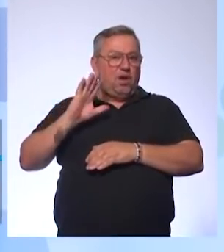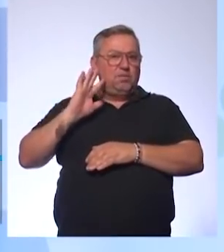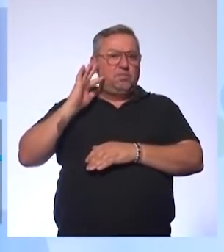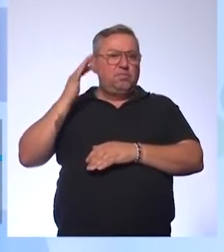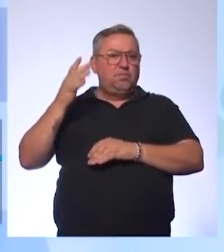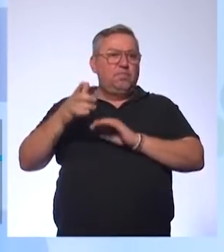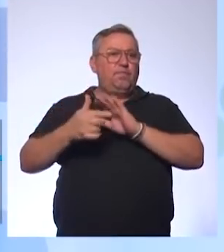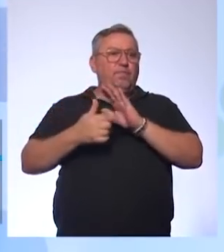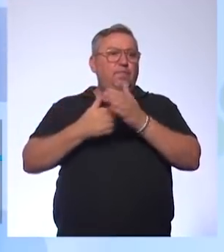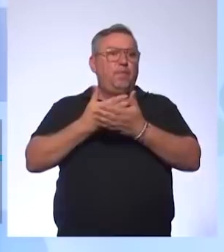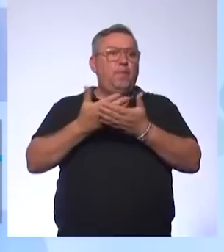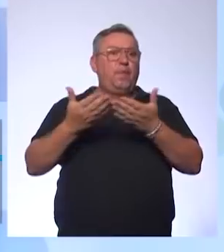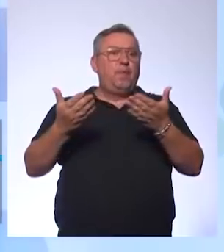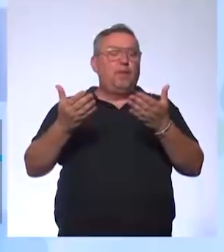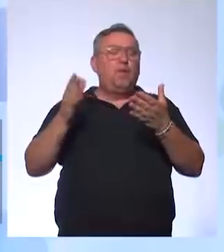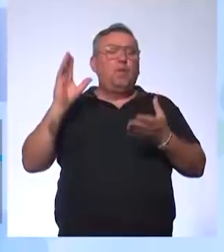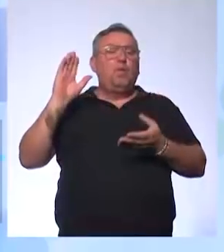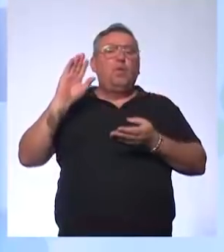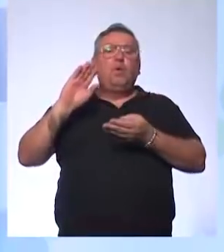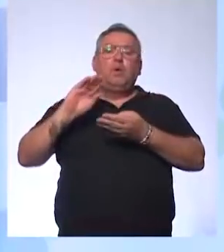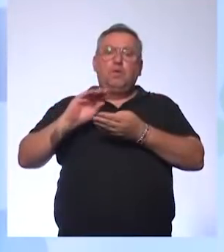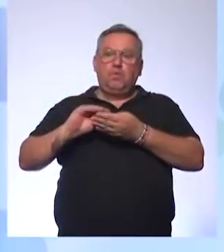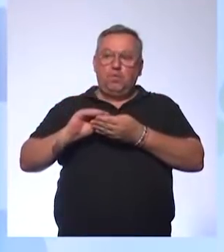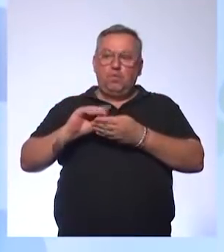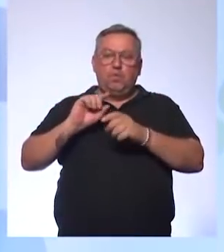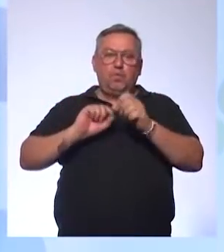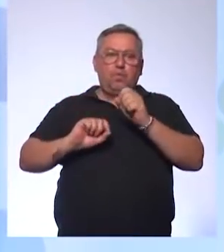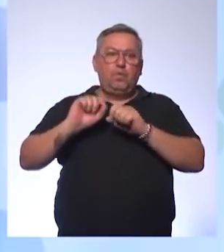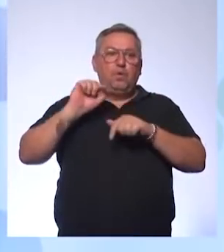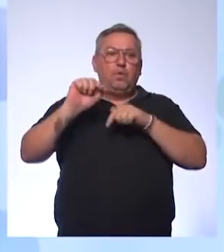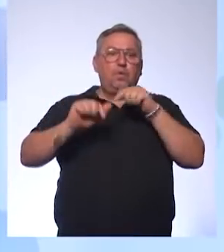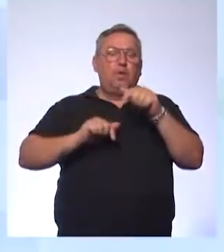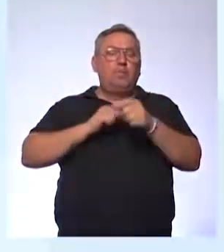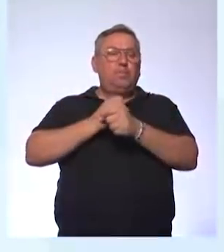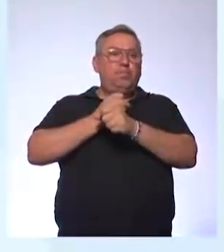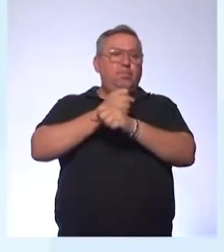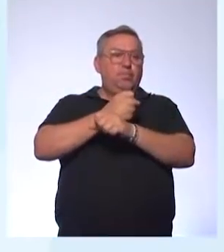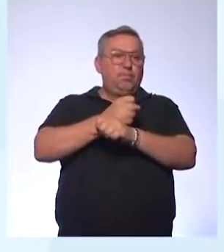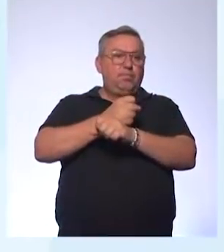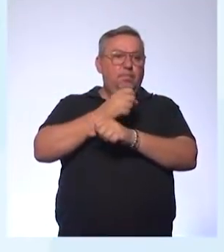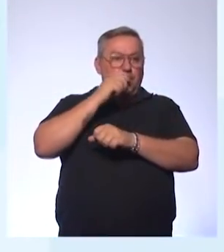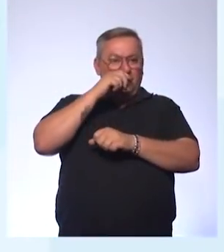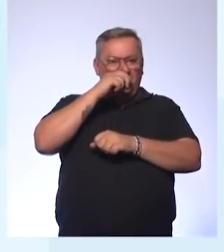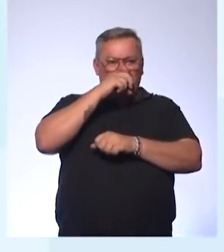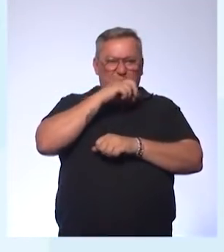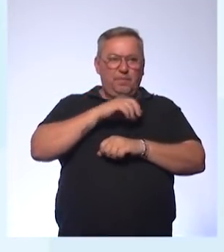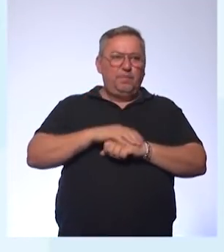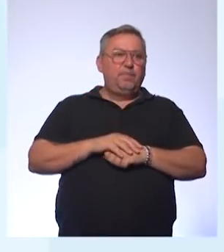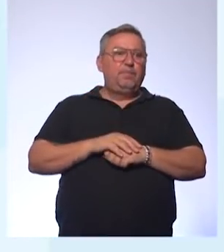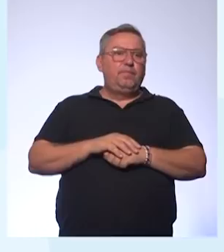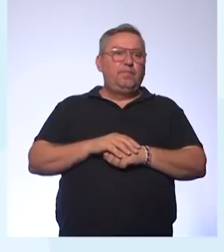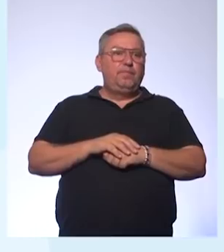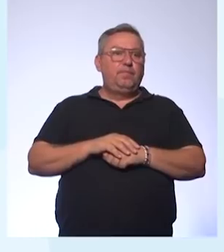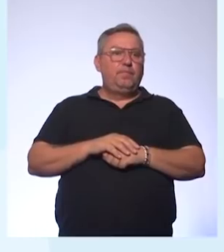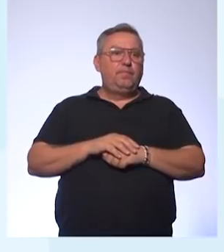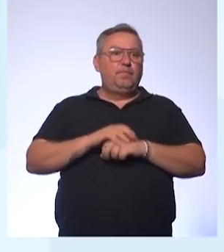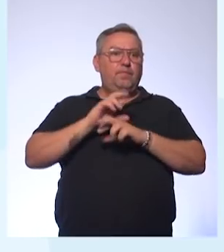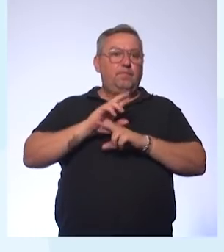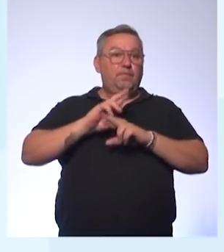eu vou colocar aqui para vocês uma breve contextualização do que é um trabalho escravizado. Dá uma olhadinha, gente. Diferença